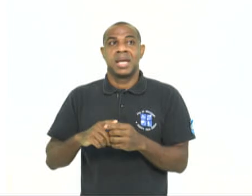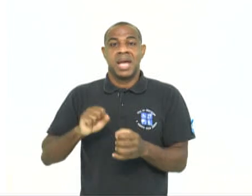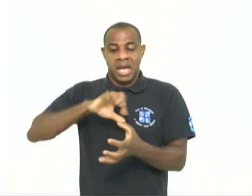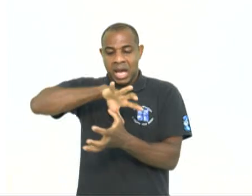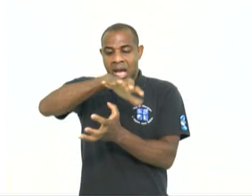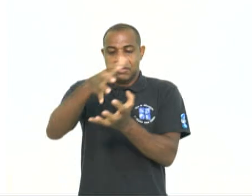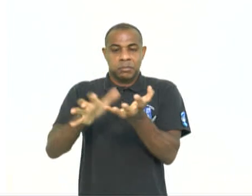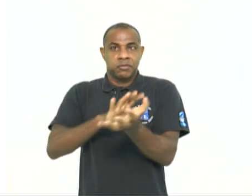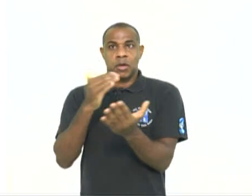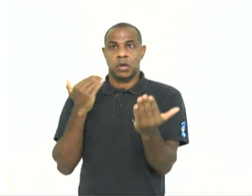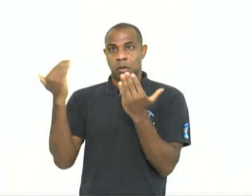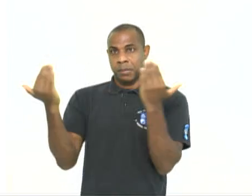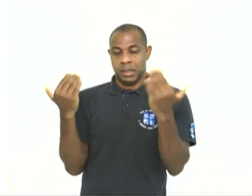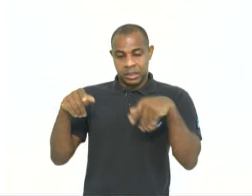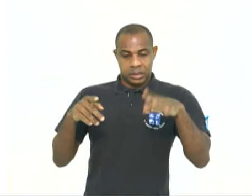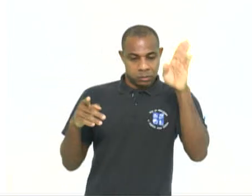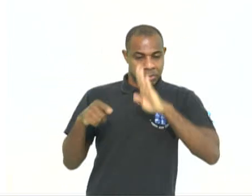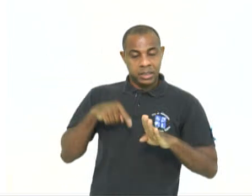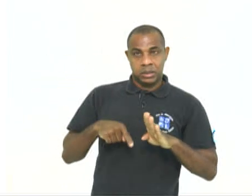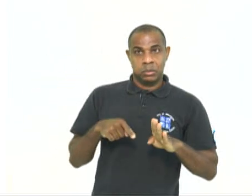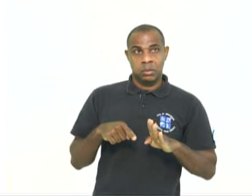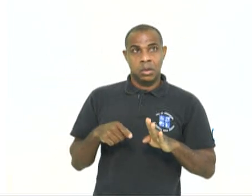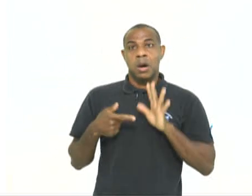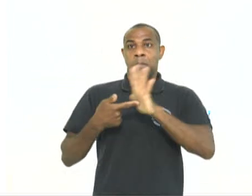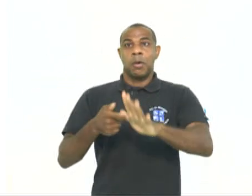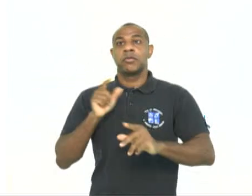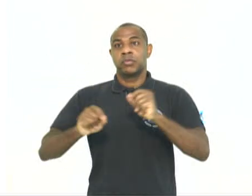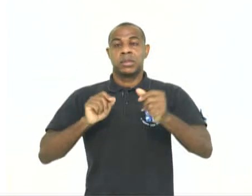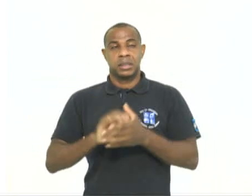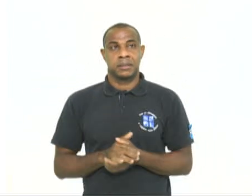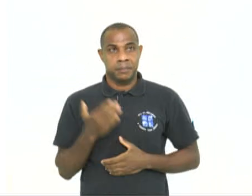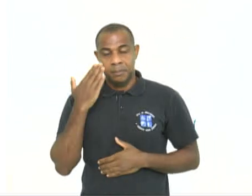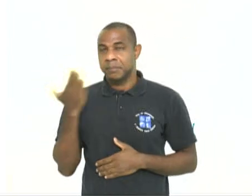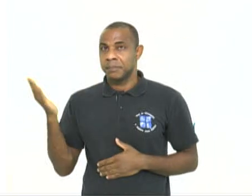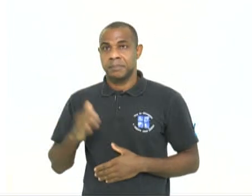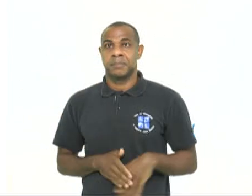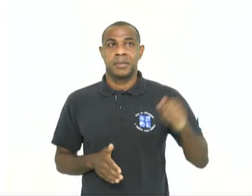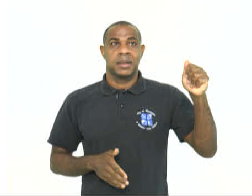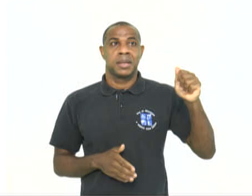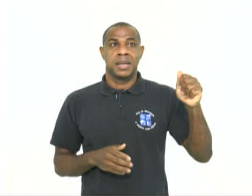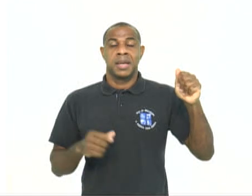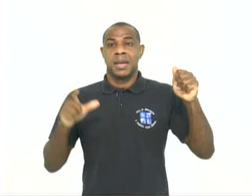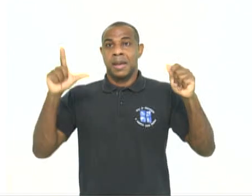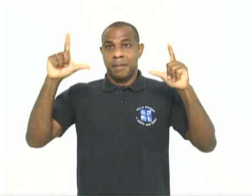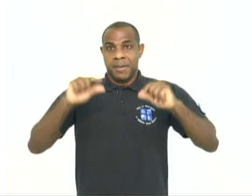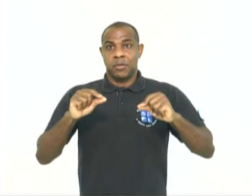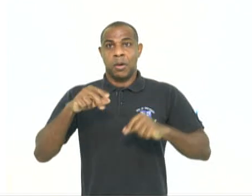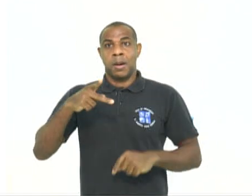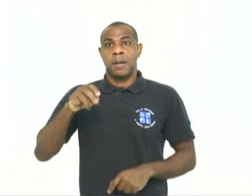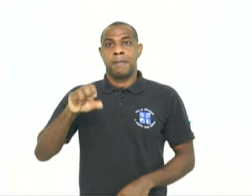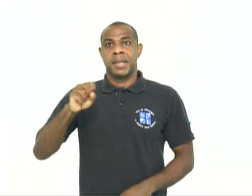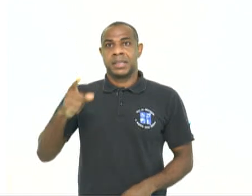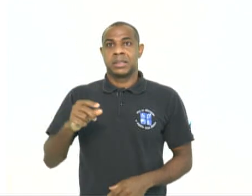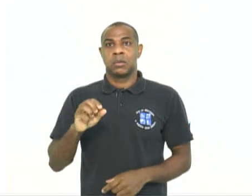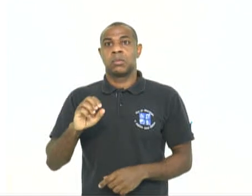quando comparada das cidades brasileiras, apresenta, letra A, menor pressão e menor concentração de oxigênio, letra